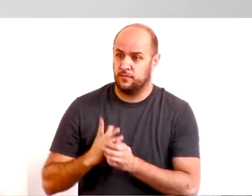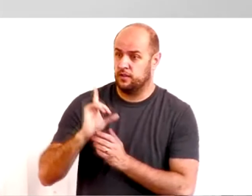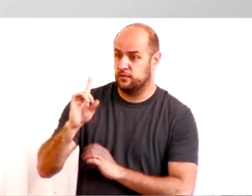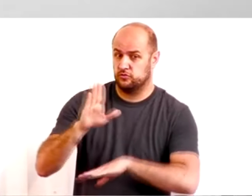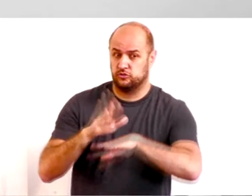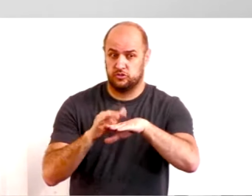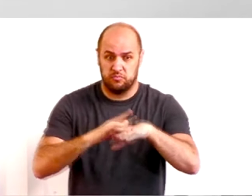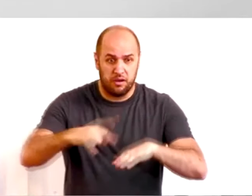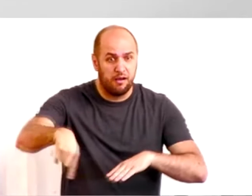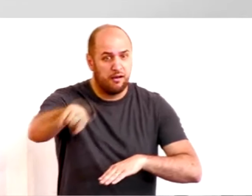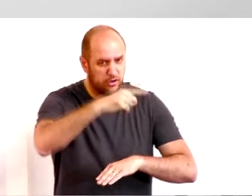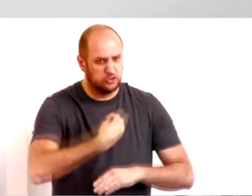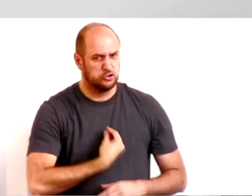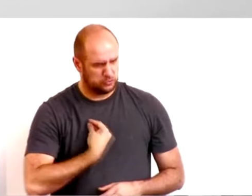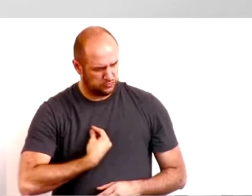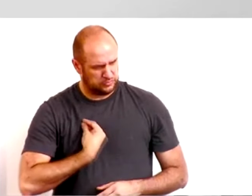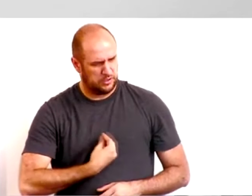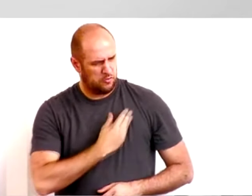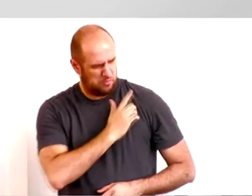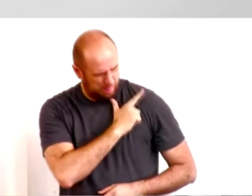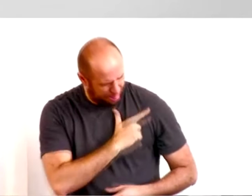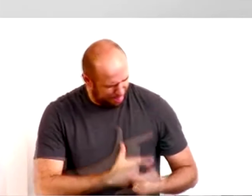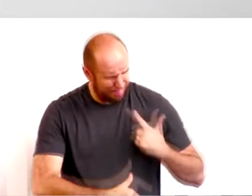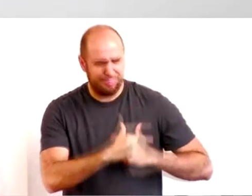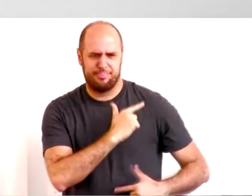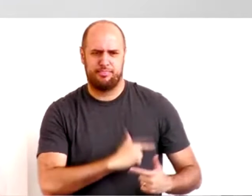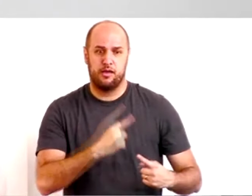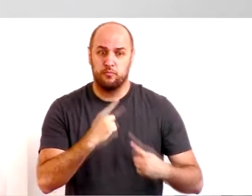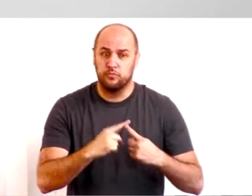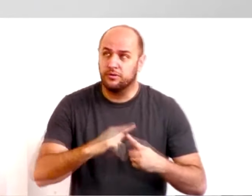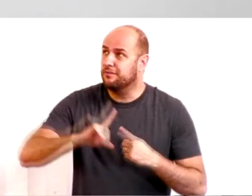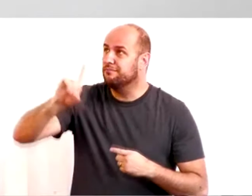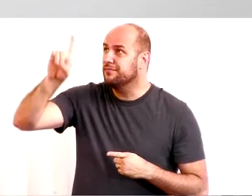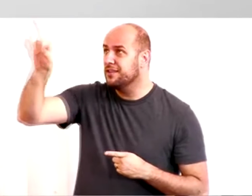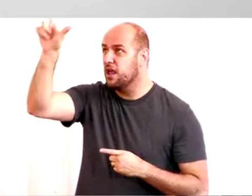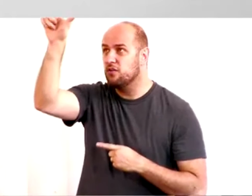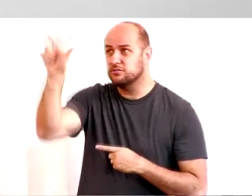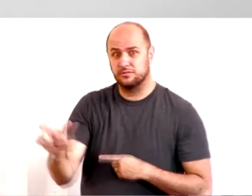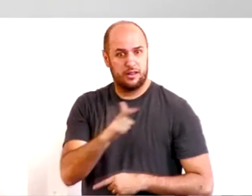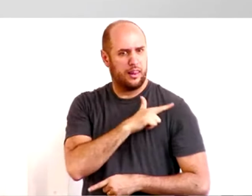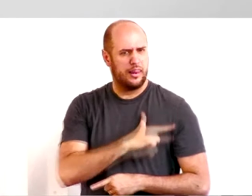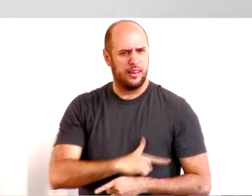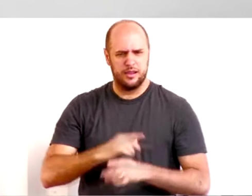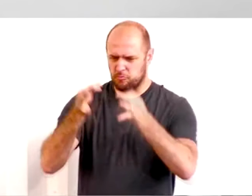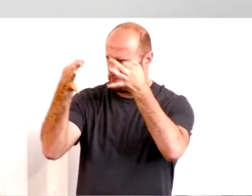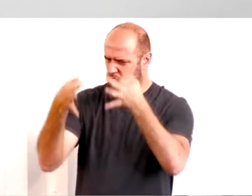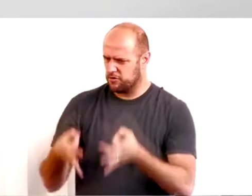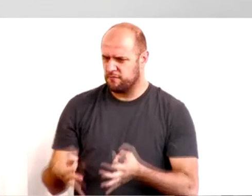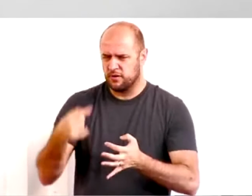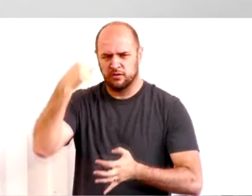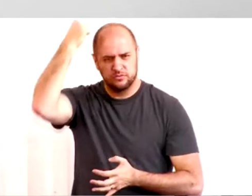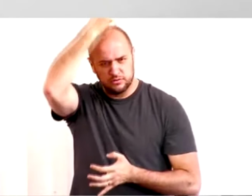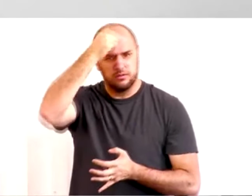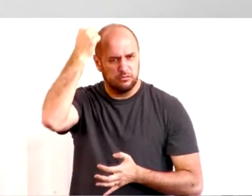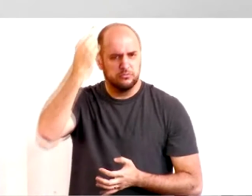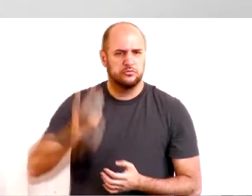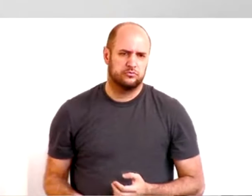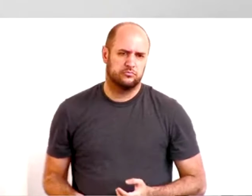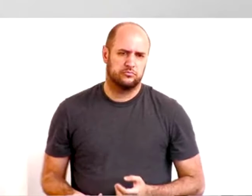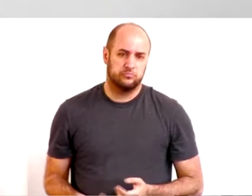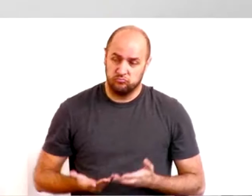pura, santa e limpa de coração, porque o nosso Deus é puro, imaculado e santo.